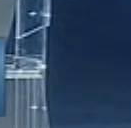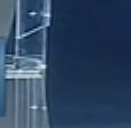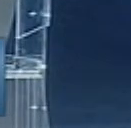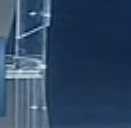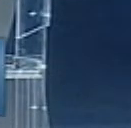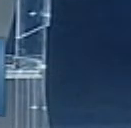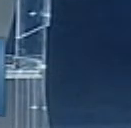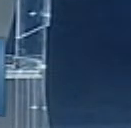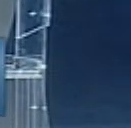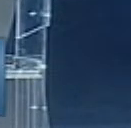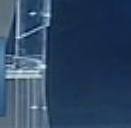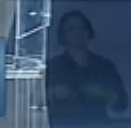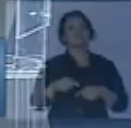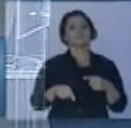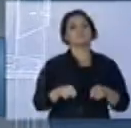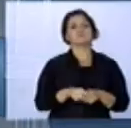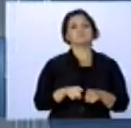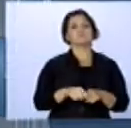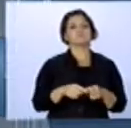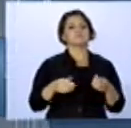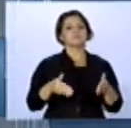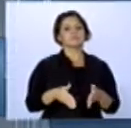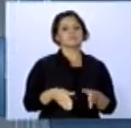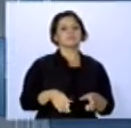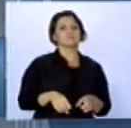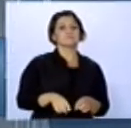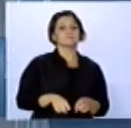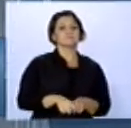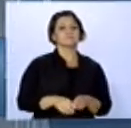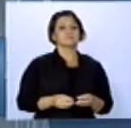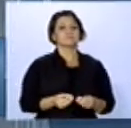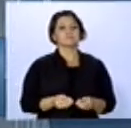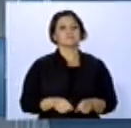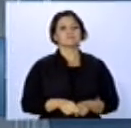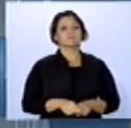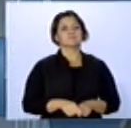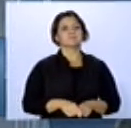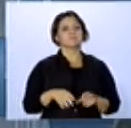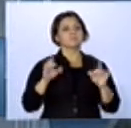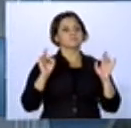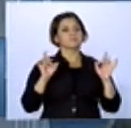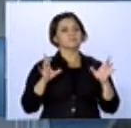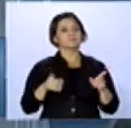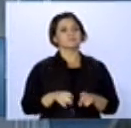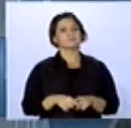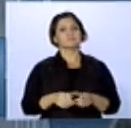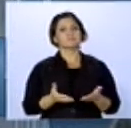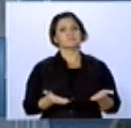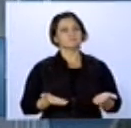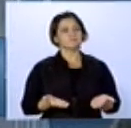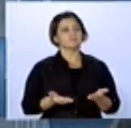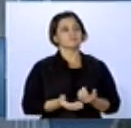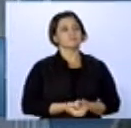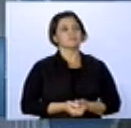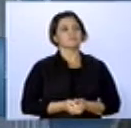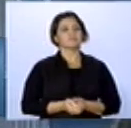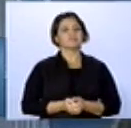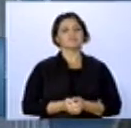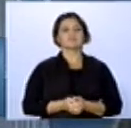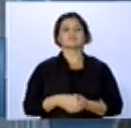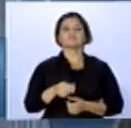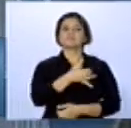debatedores presentes na mesa só me permite excelentíssimo uma correção eu sou da Universidade Estadual do Norte